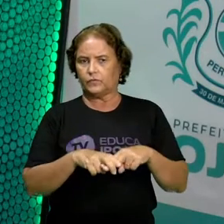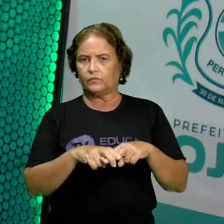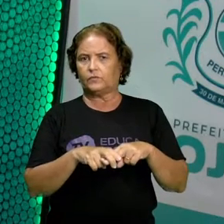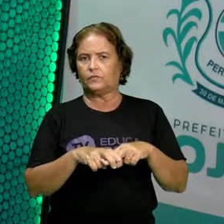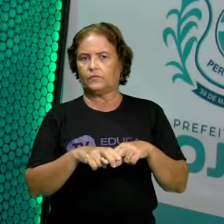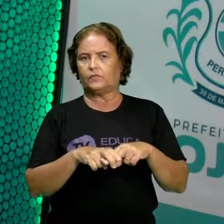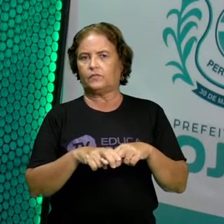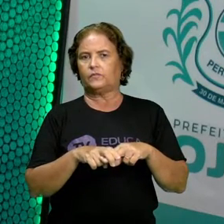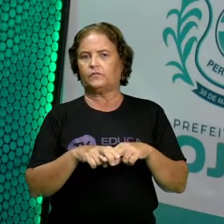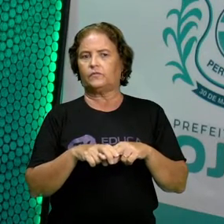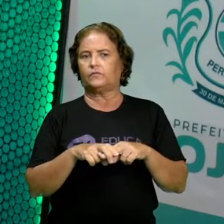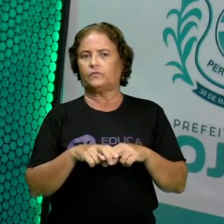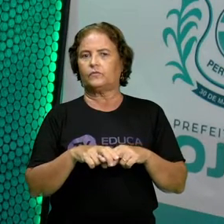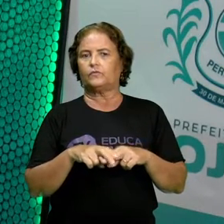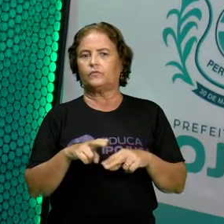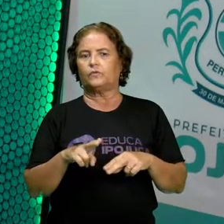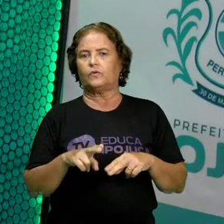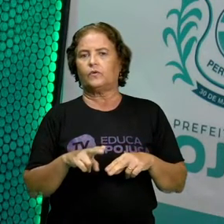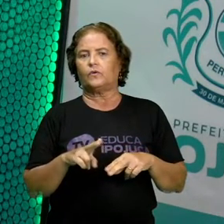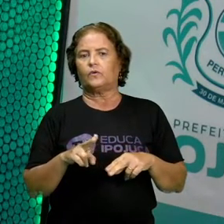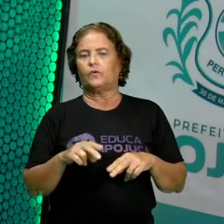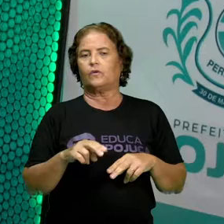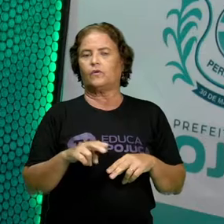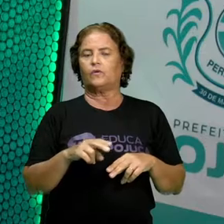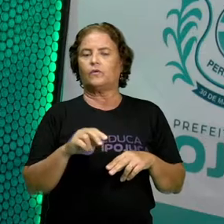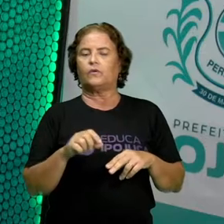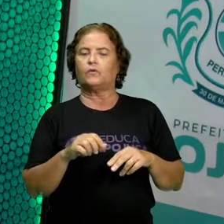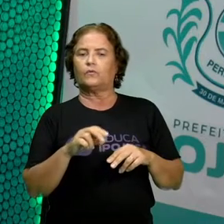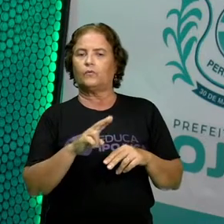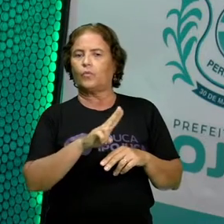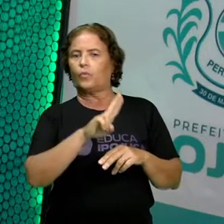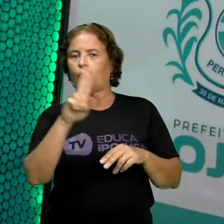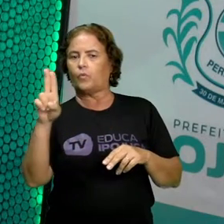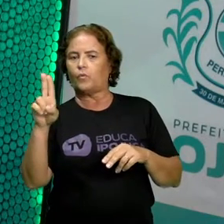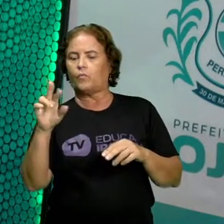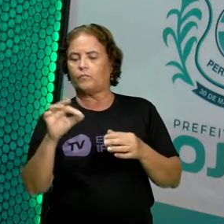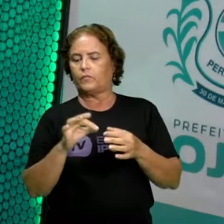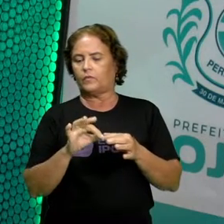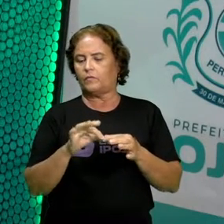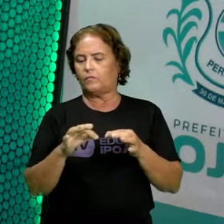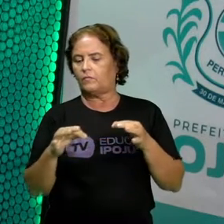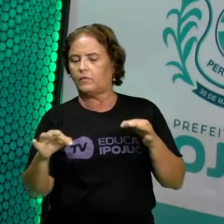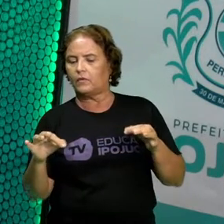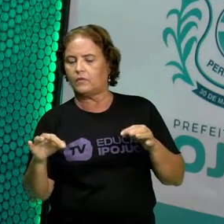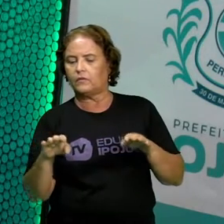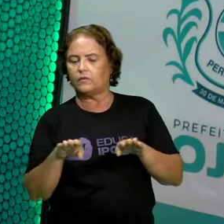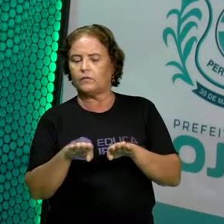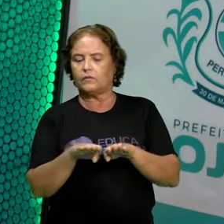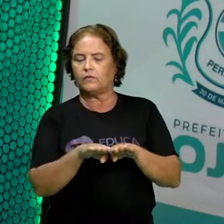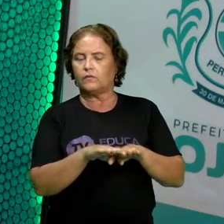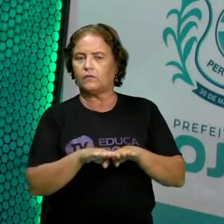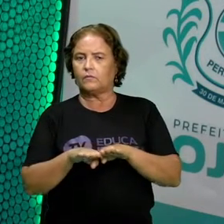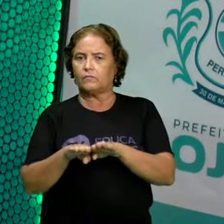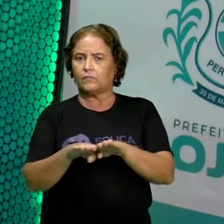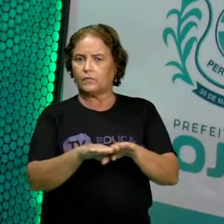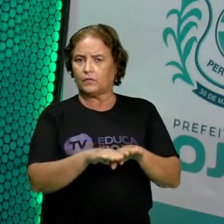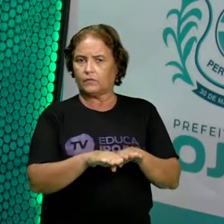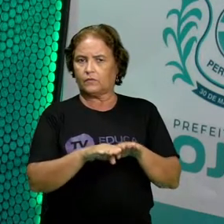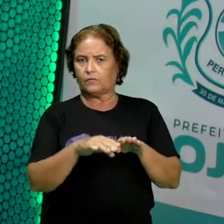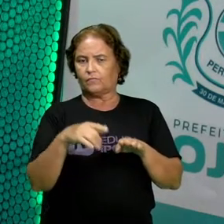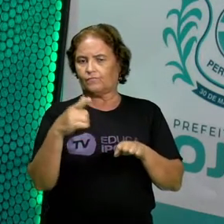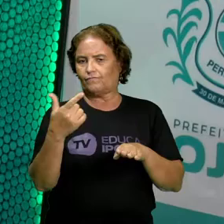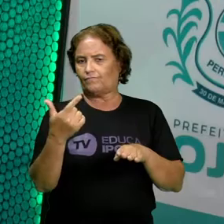eram consideradas medidas não padronizadas, não tinham um tamanho